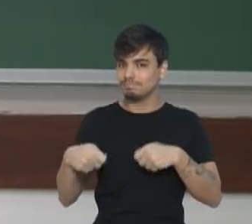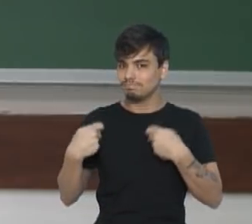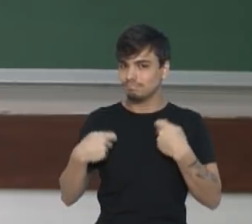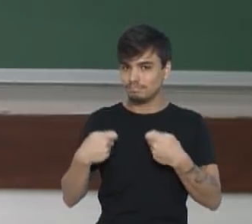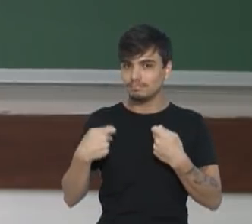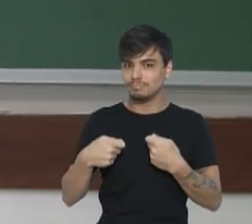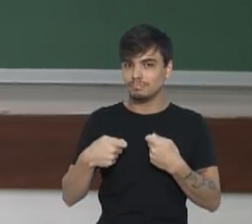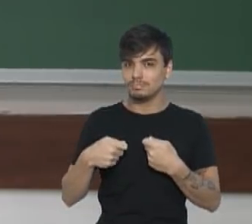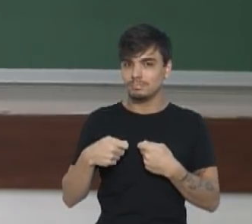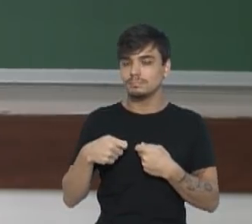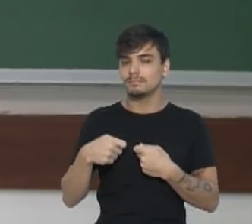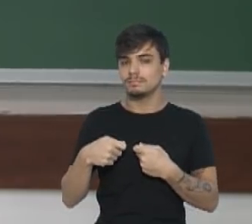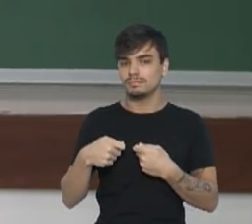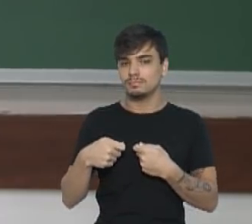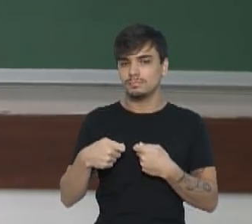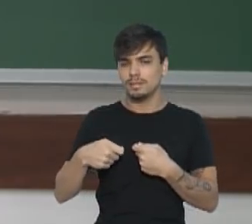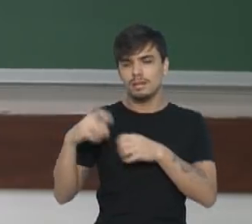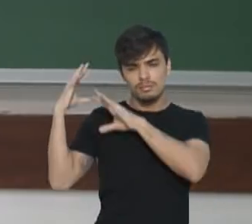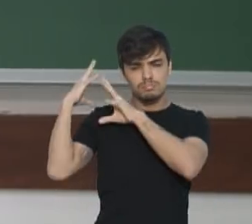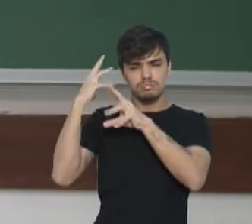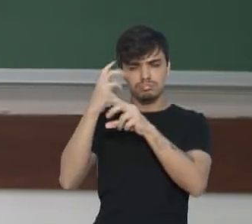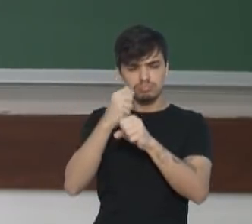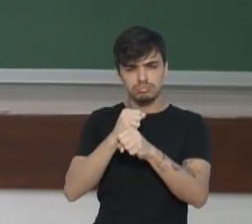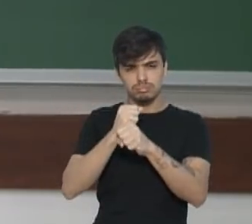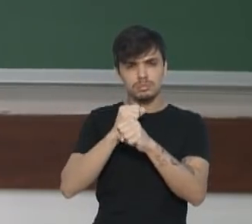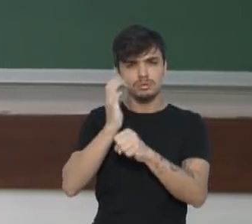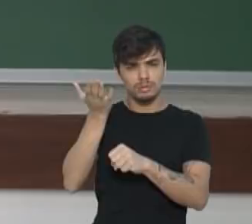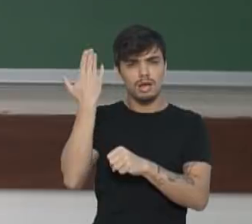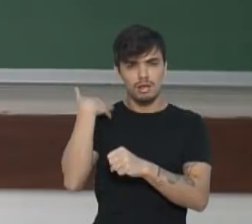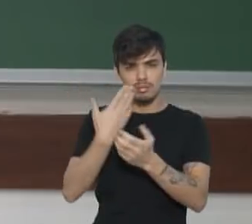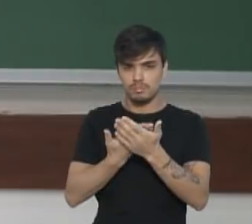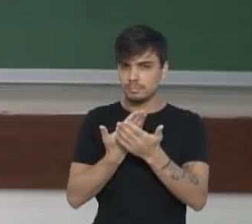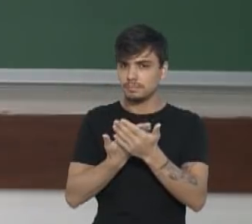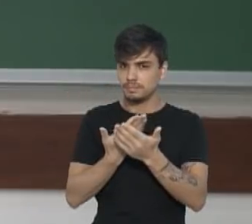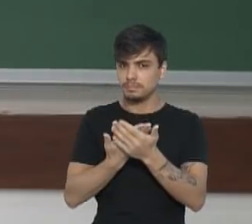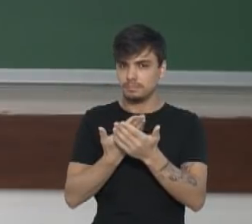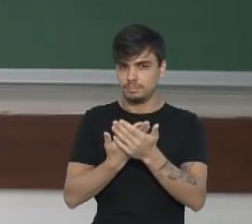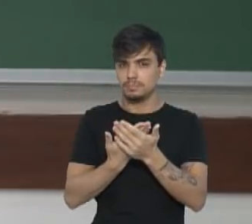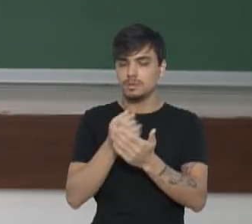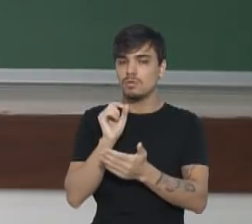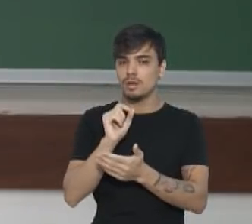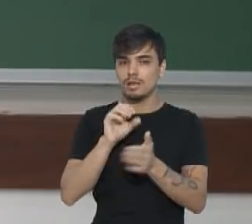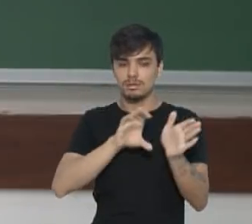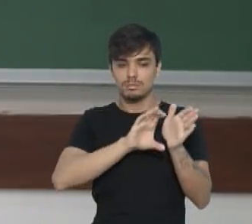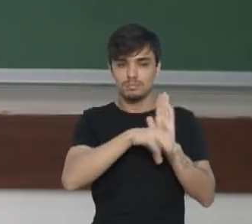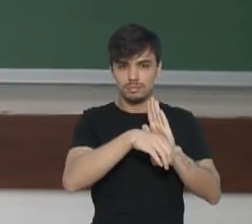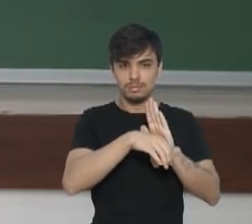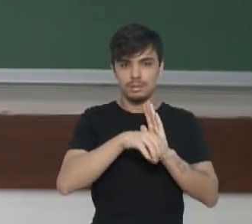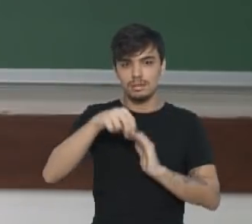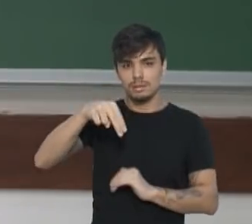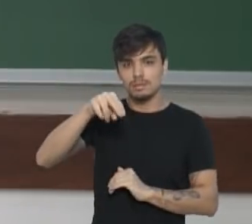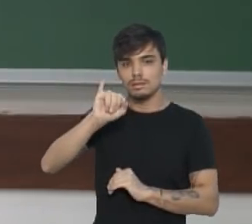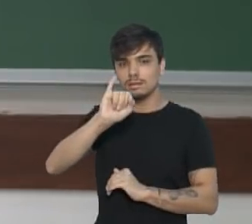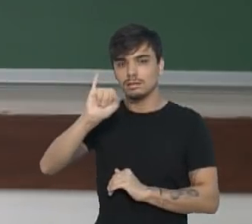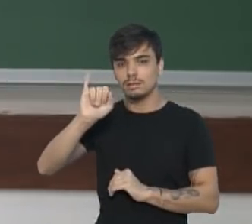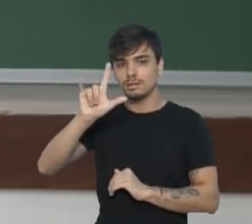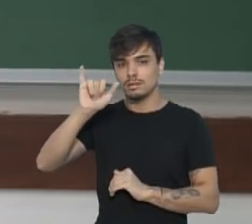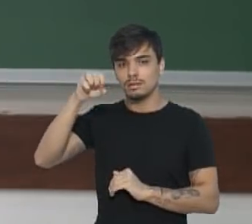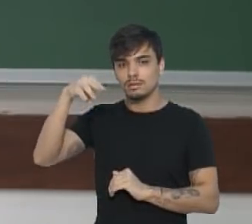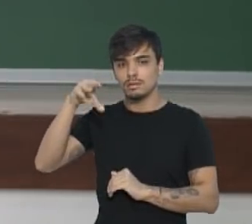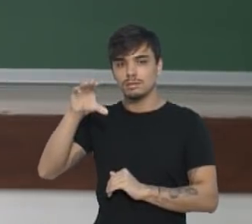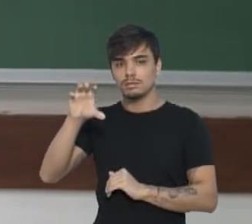é necessário que a gente retome algumas coisas que a gente falou no nosso último encontro, principalmente o conceito do niilismo, como eu falei. Por